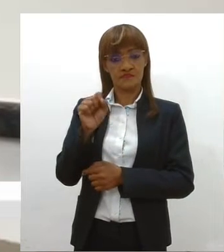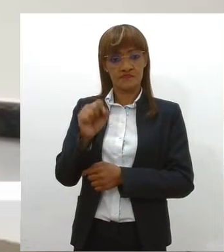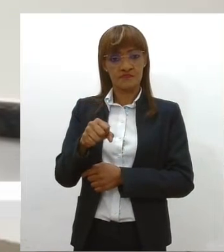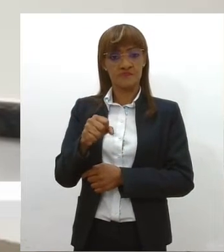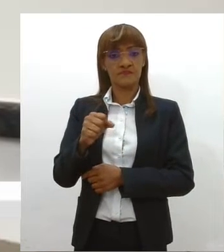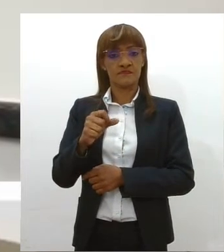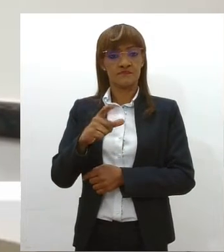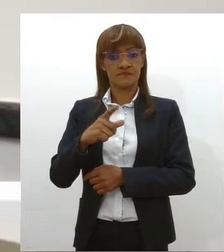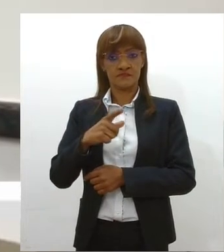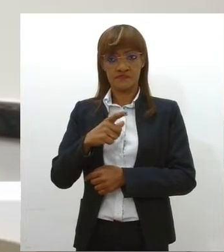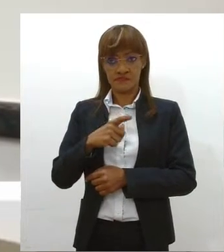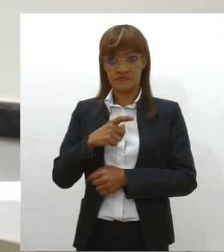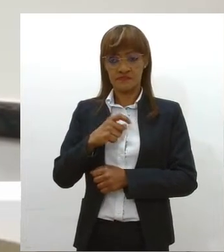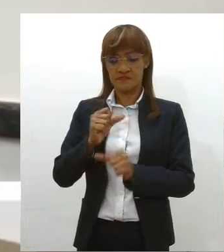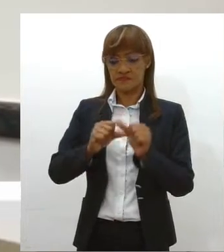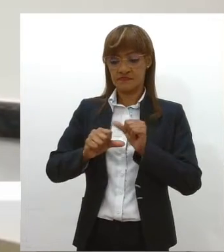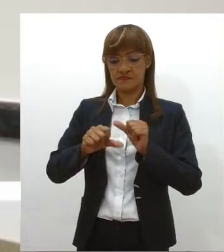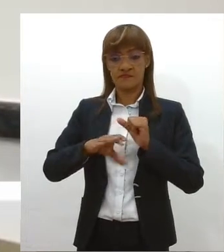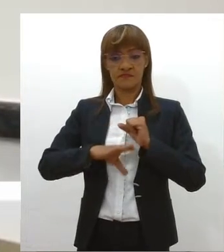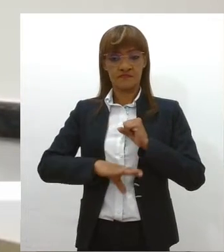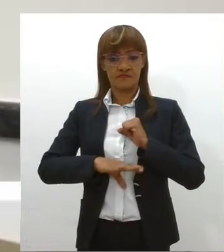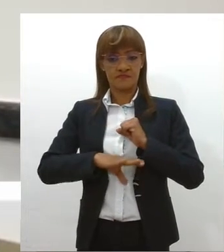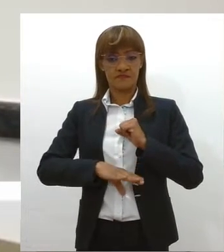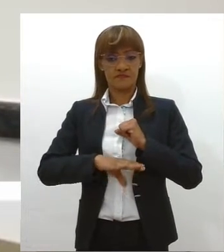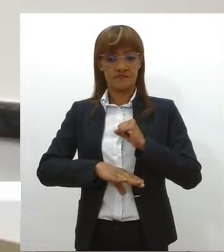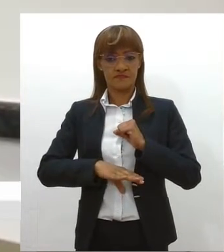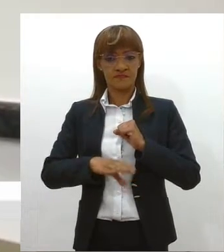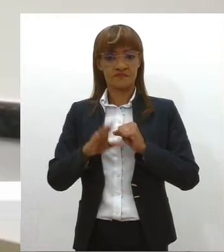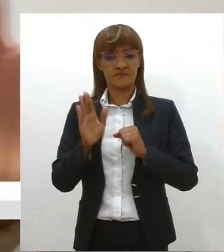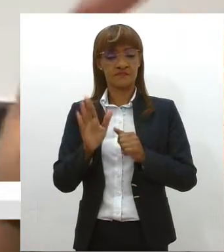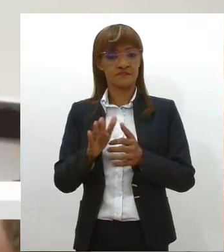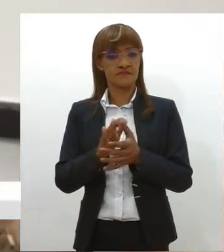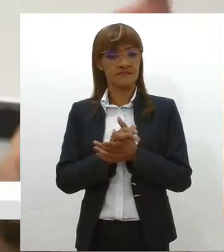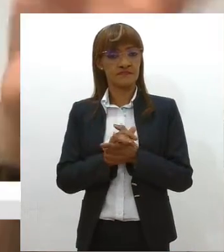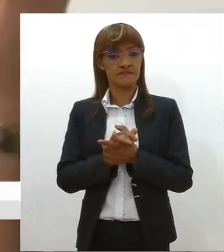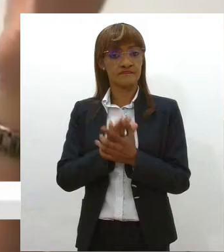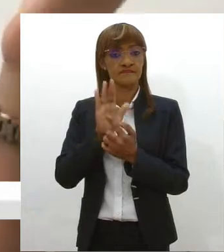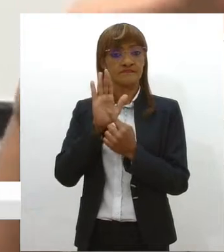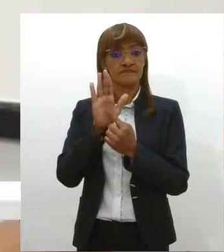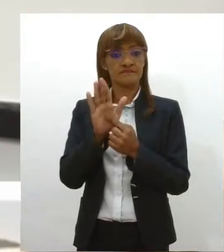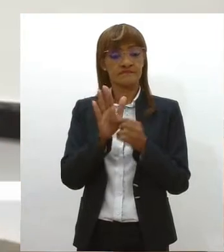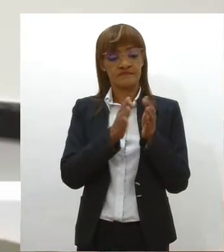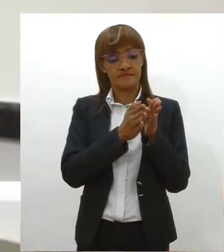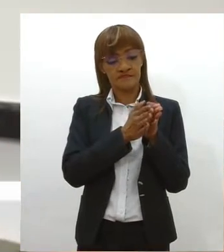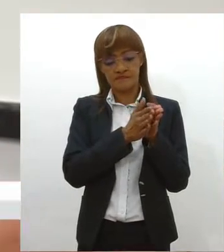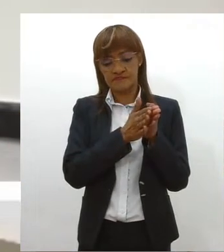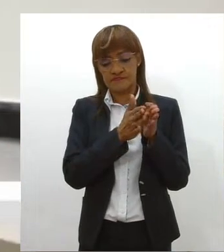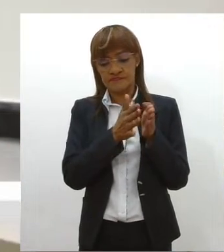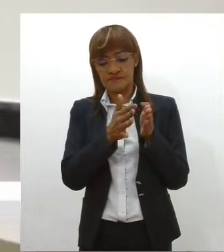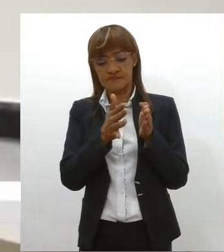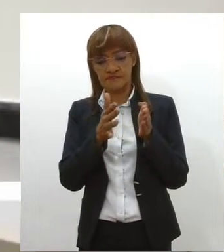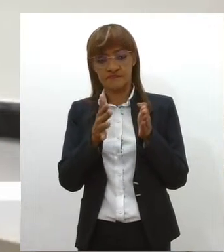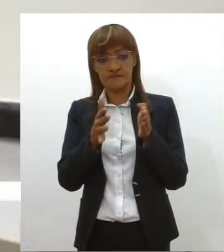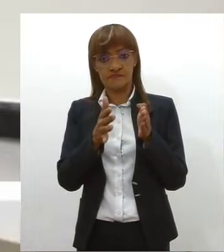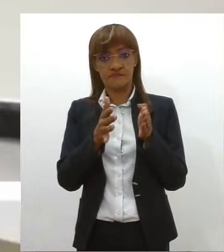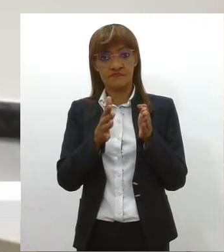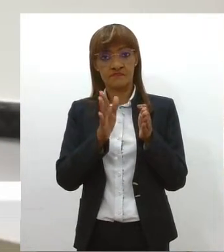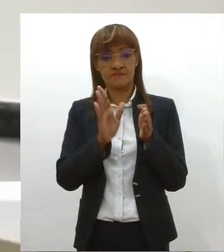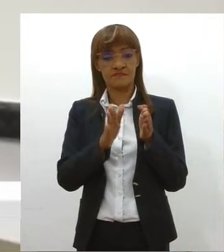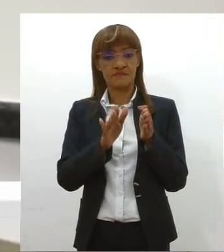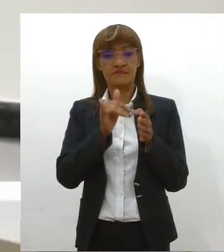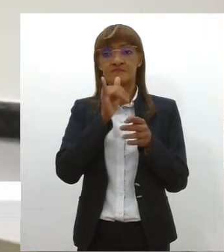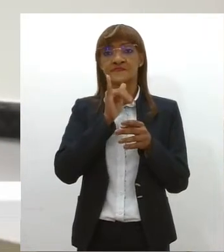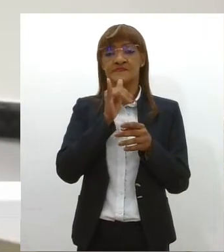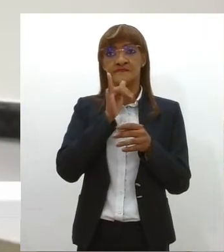ciclo menstrual. A maioria das entrevistadas disseram que havia um prolongamento do sangramento. Então, por exemplo, se a mulher